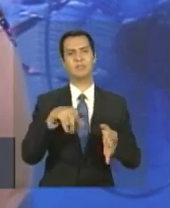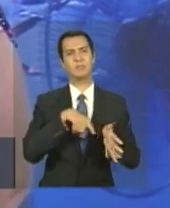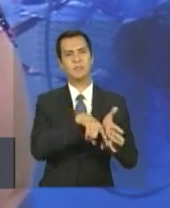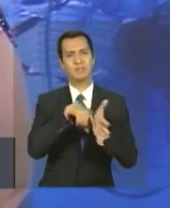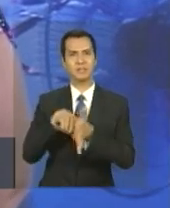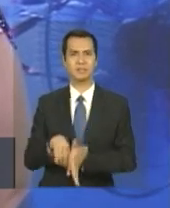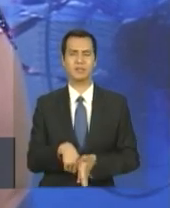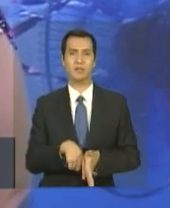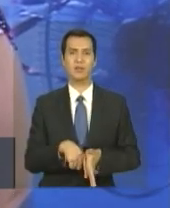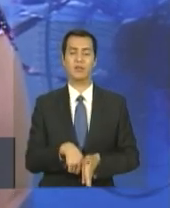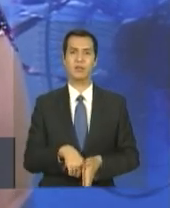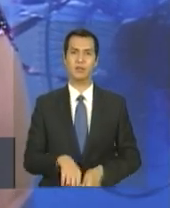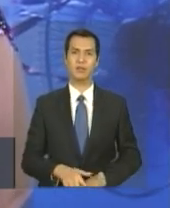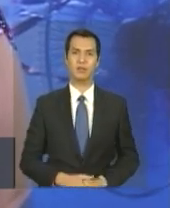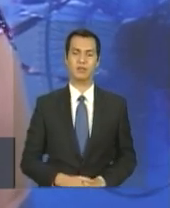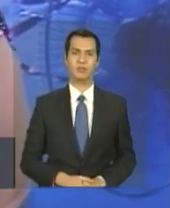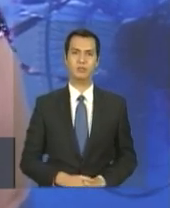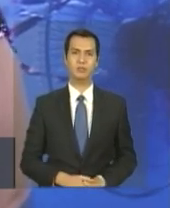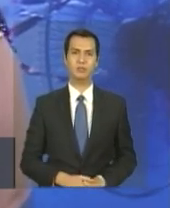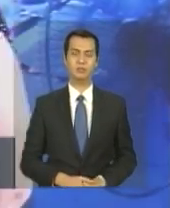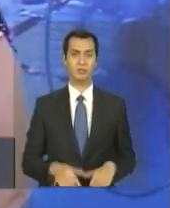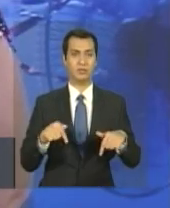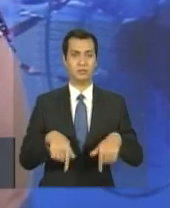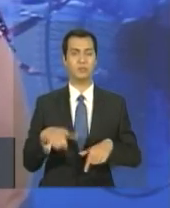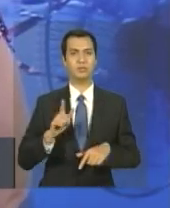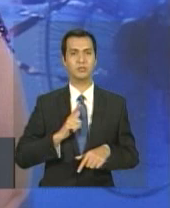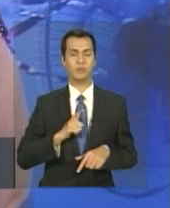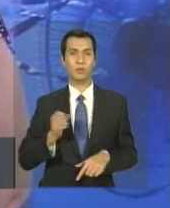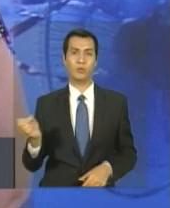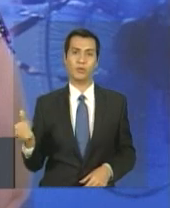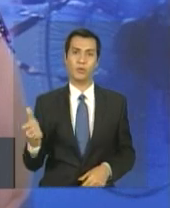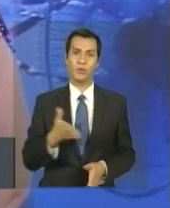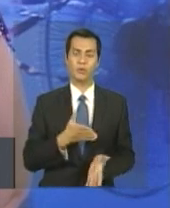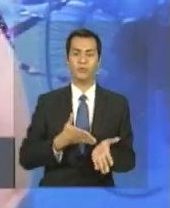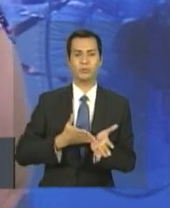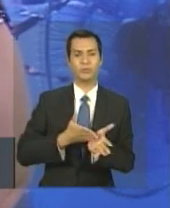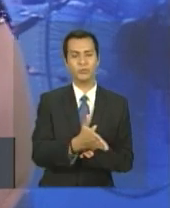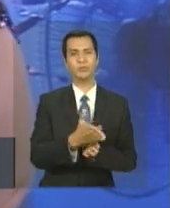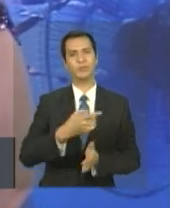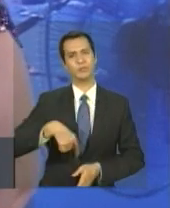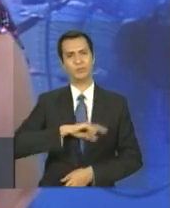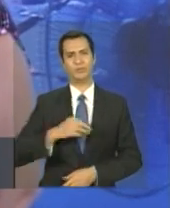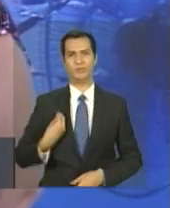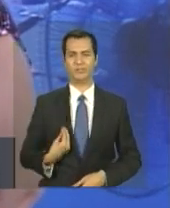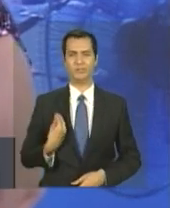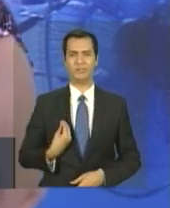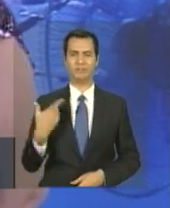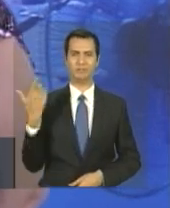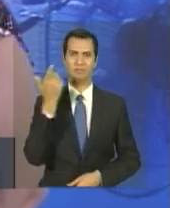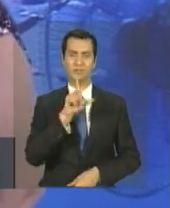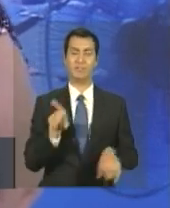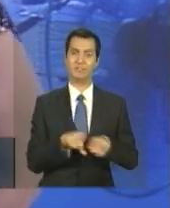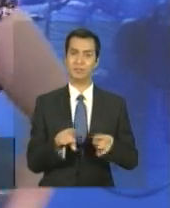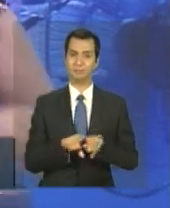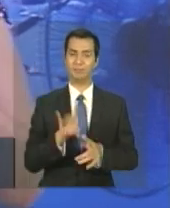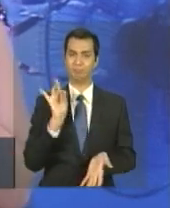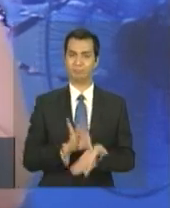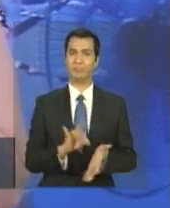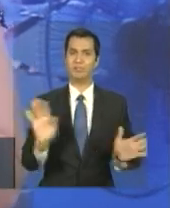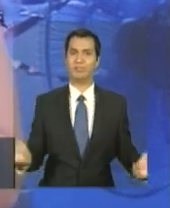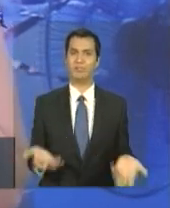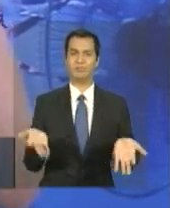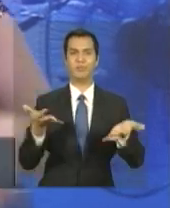Instrumento esse que oferece novos contornos às nossas vidas e certamente estimula